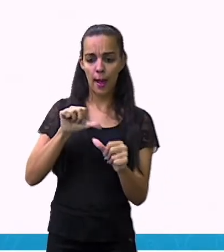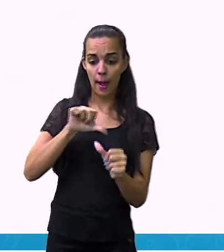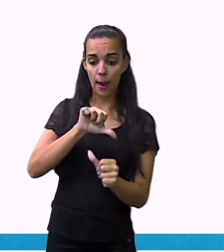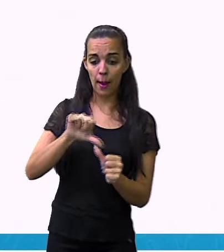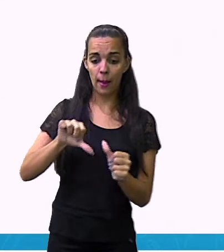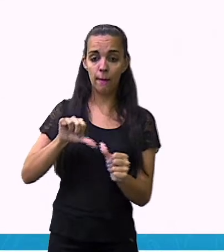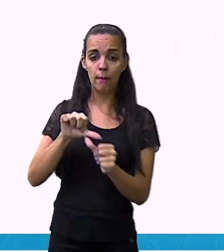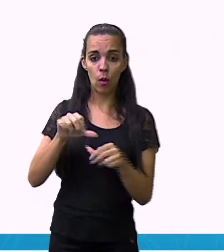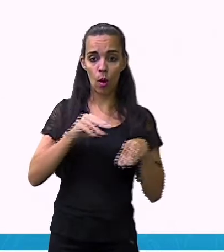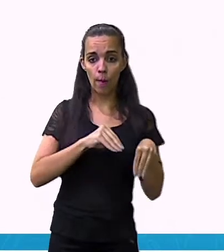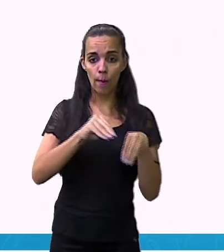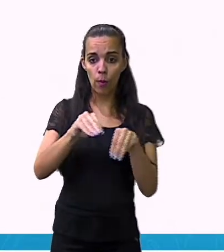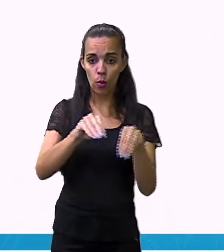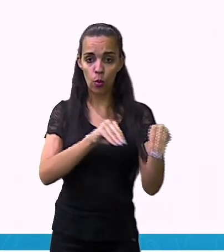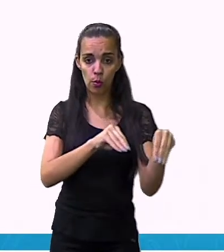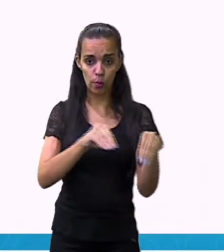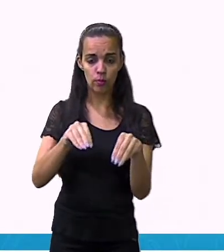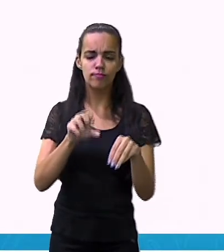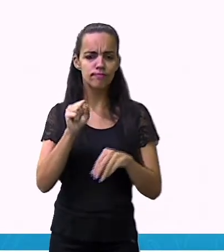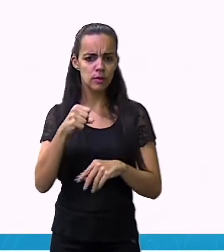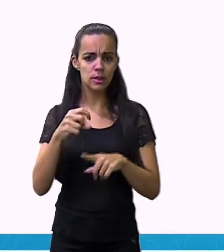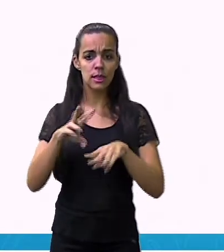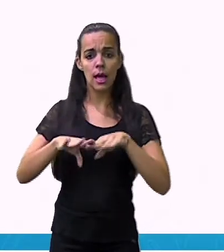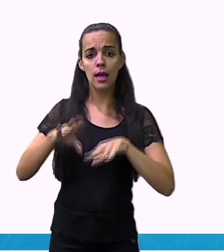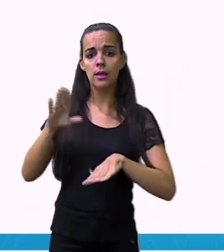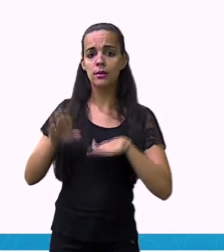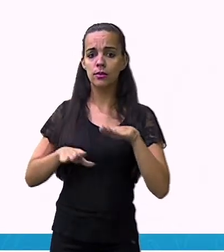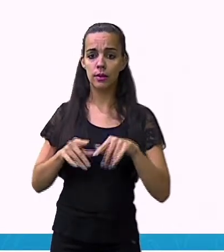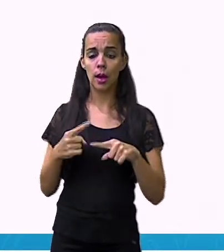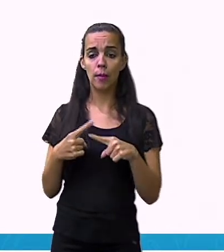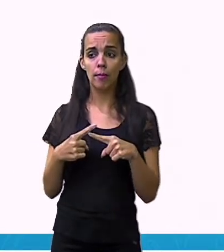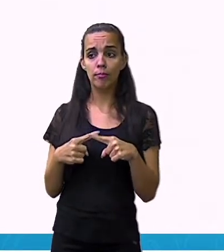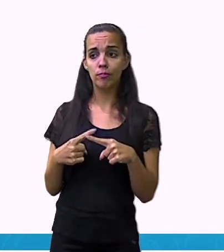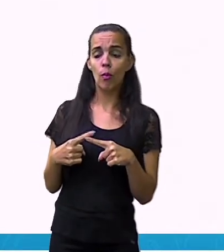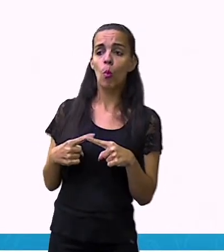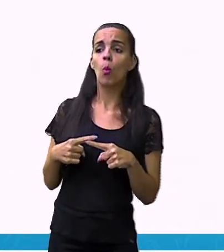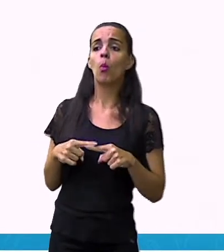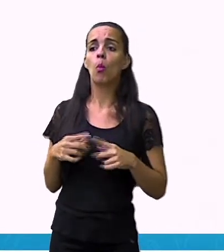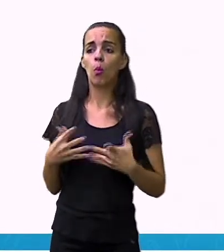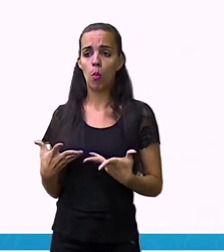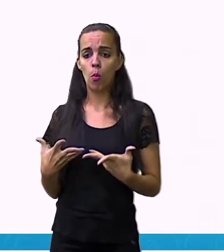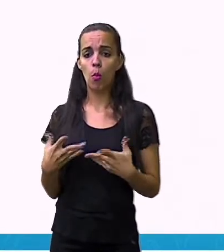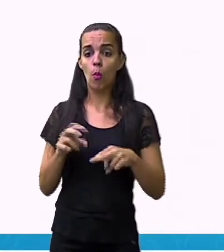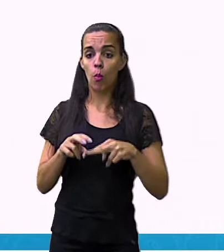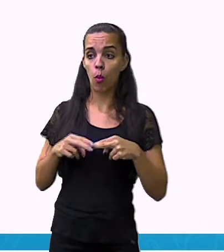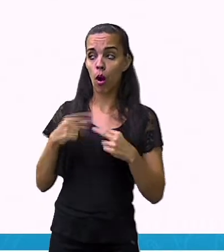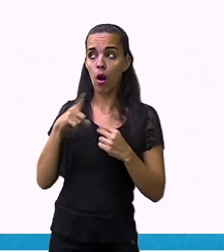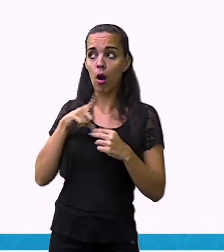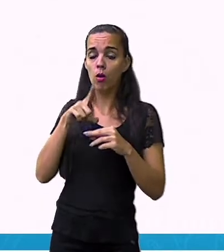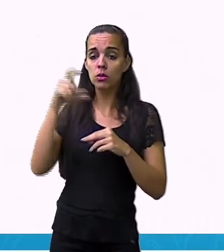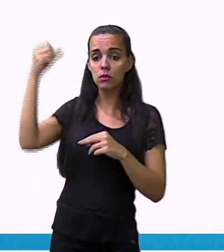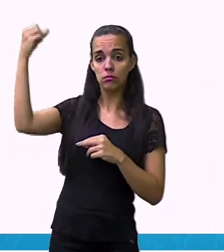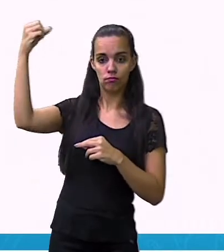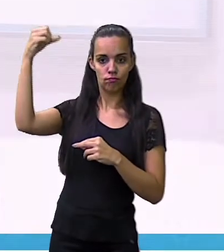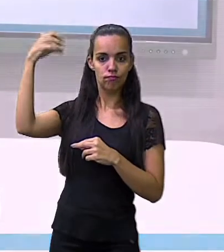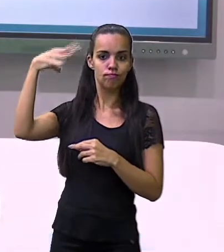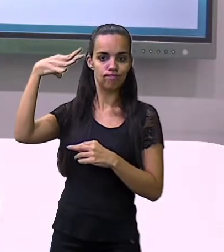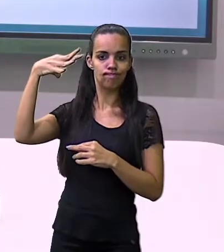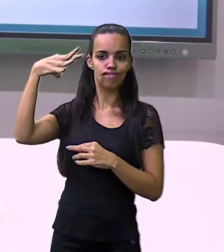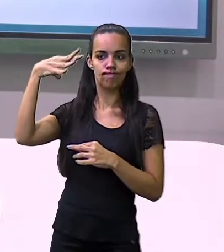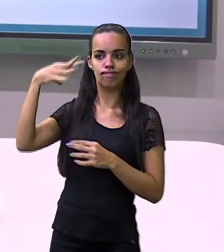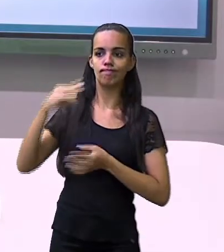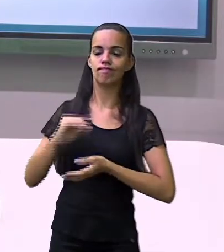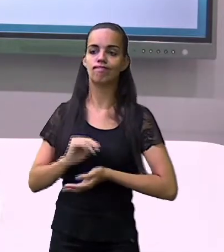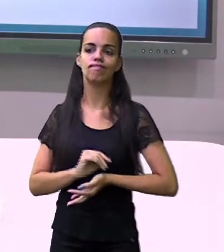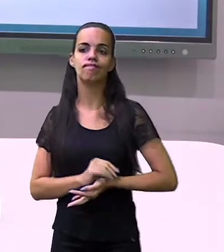sua frente. A sombra, ela muda de posição conforme a origem da luz. Então, aqui